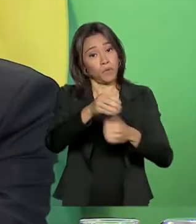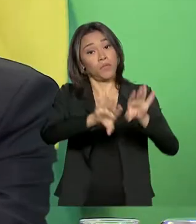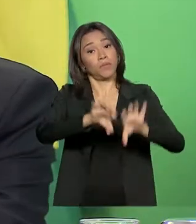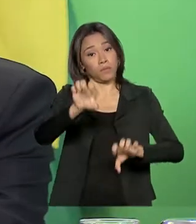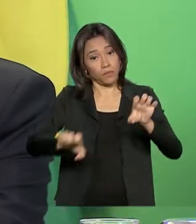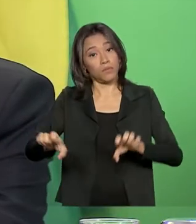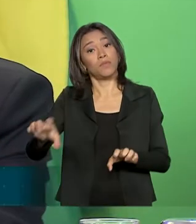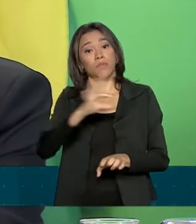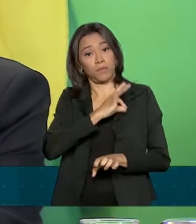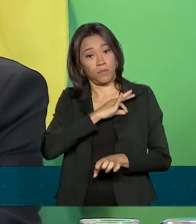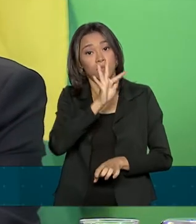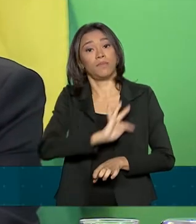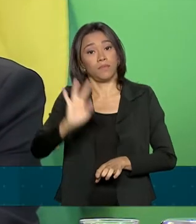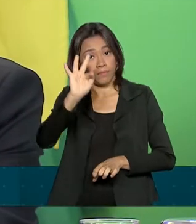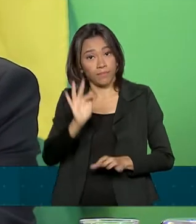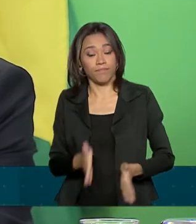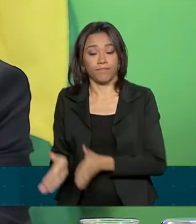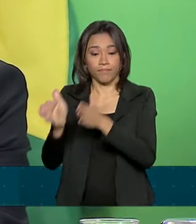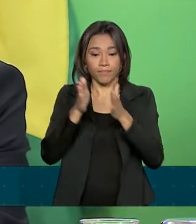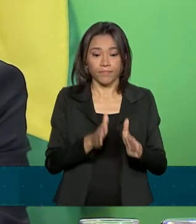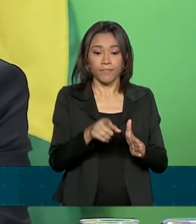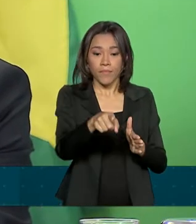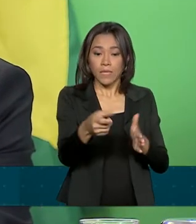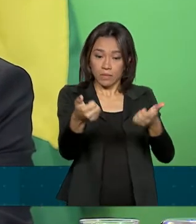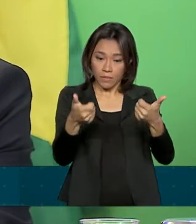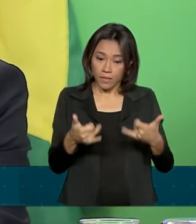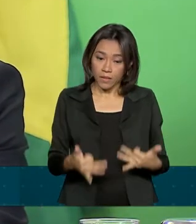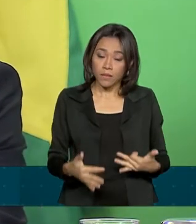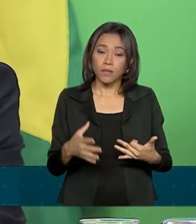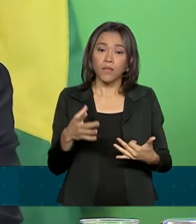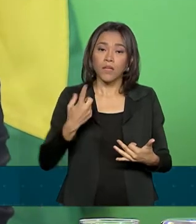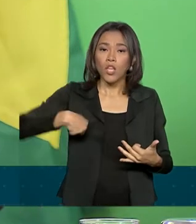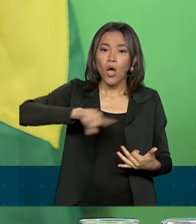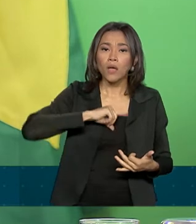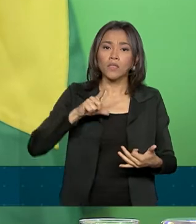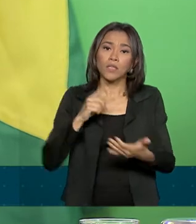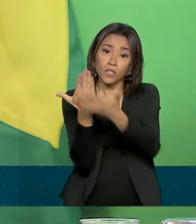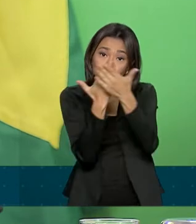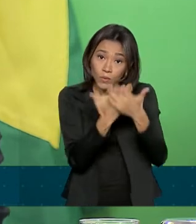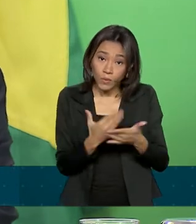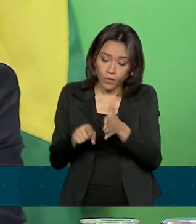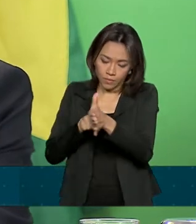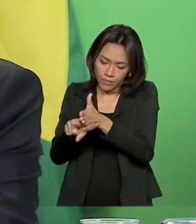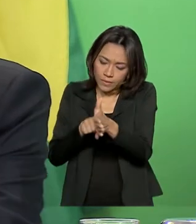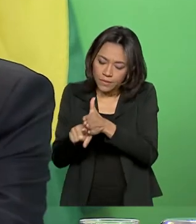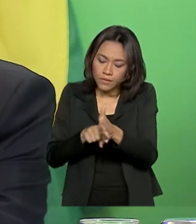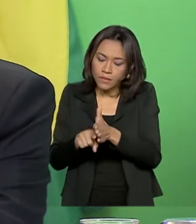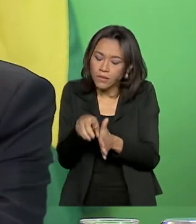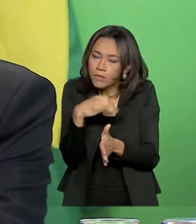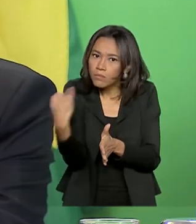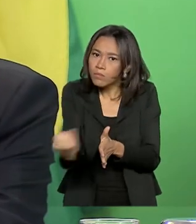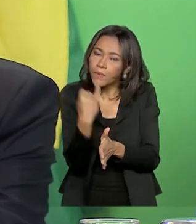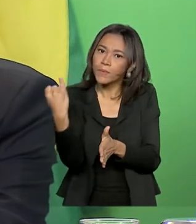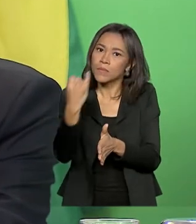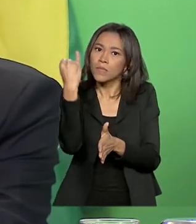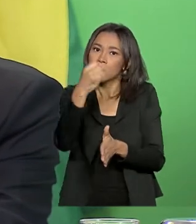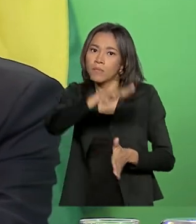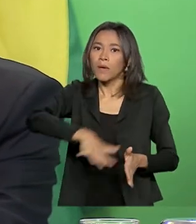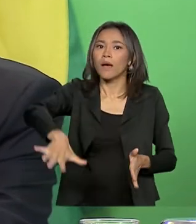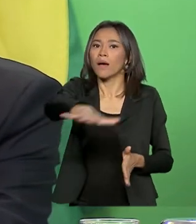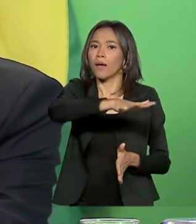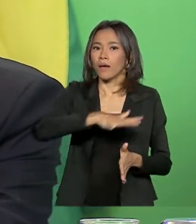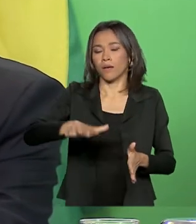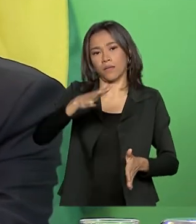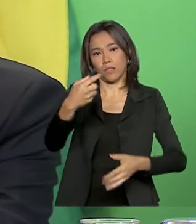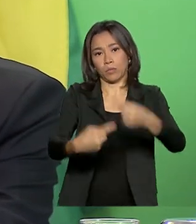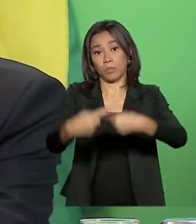Para que nós tenhamos a construção de estudos científicos relevantes para as políticas públicas que nós